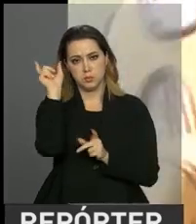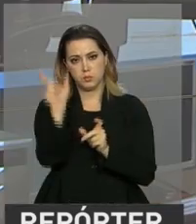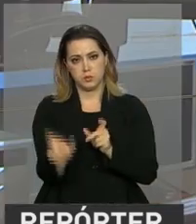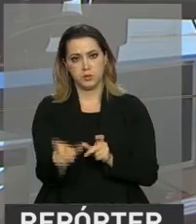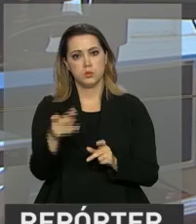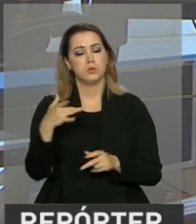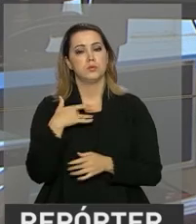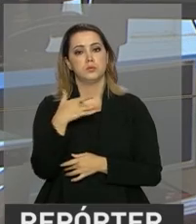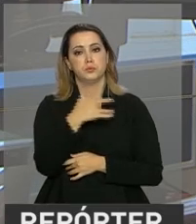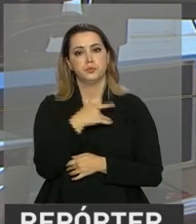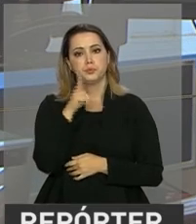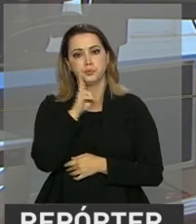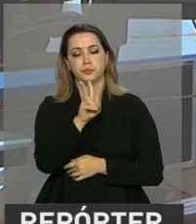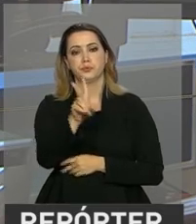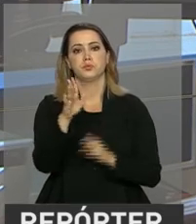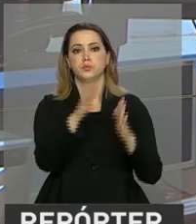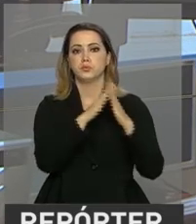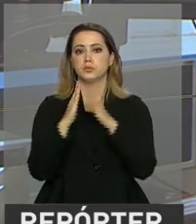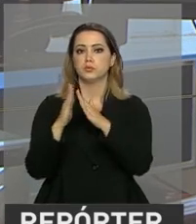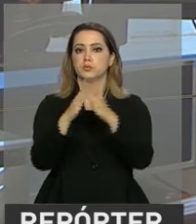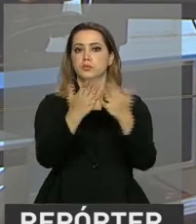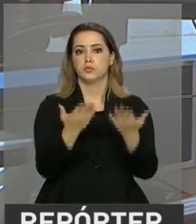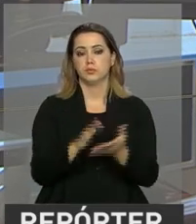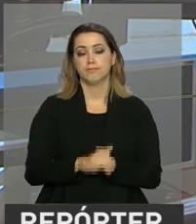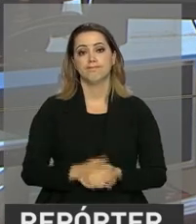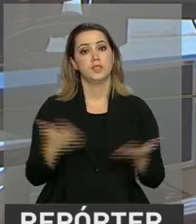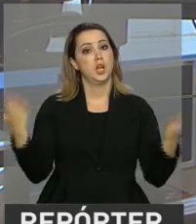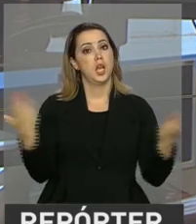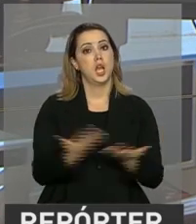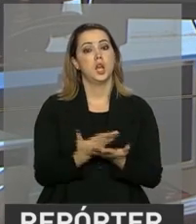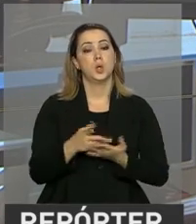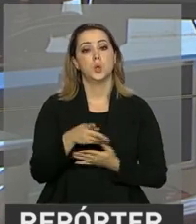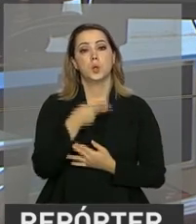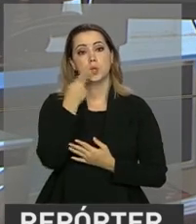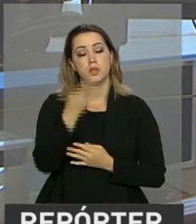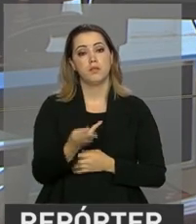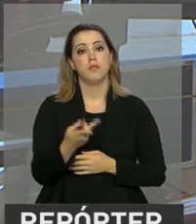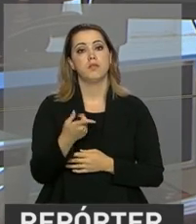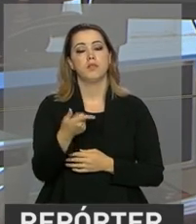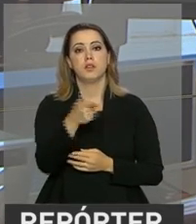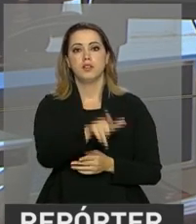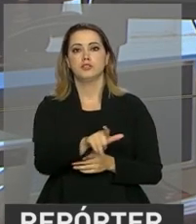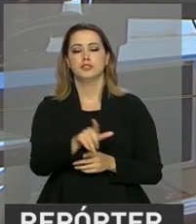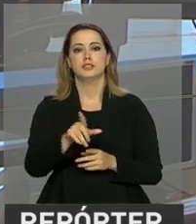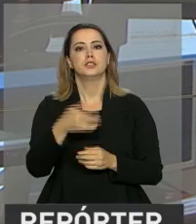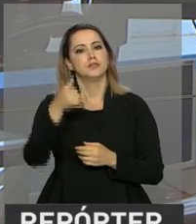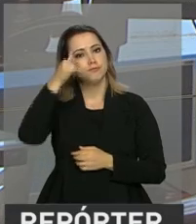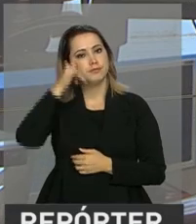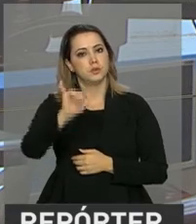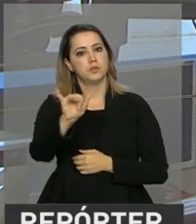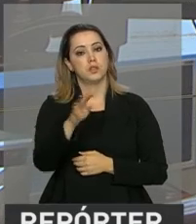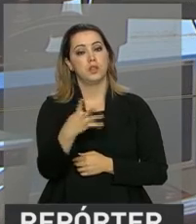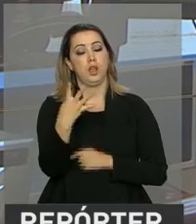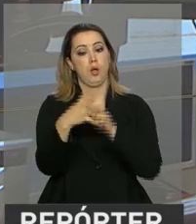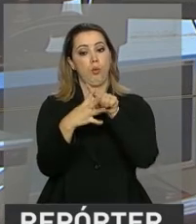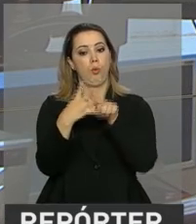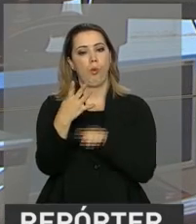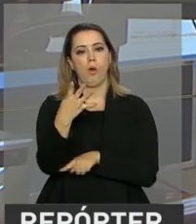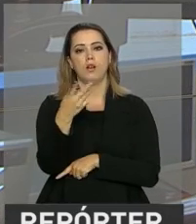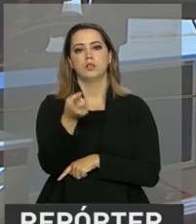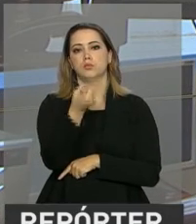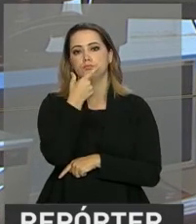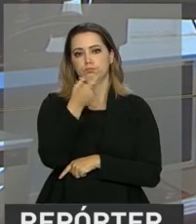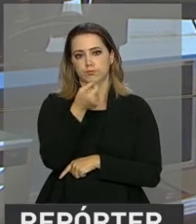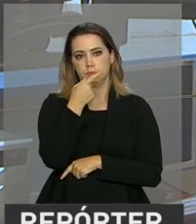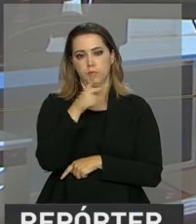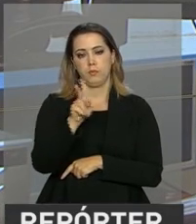casas para falar de outro tipo de prevenção mais quatro medicamentos para tratamento da hepatite c serão fornecidos pelo sistema